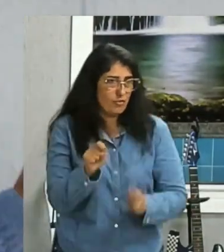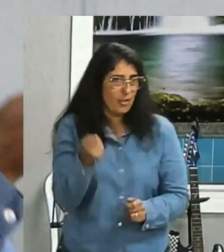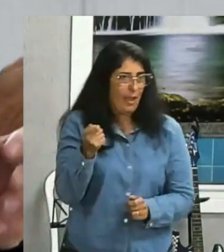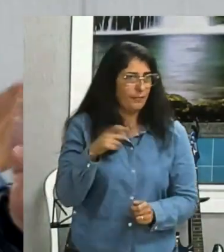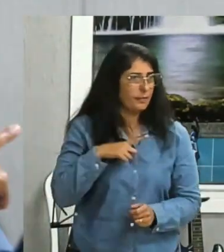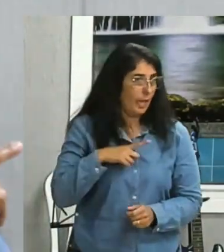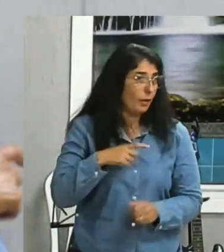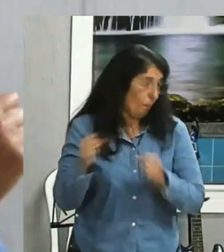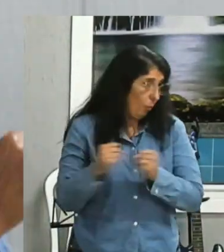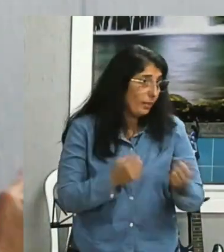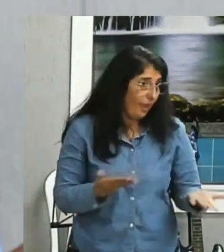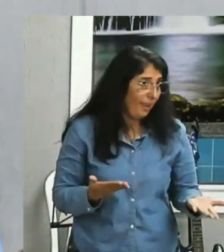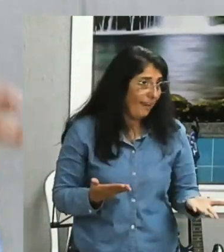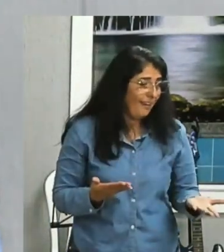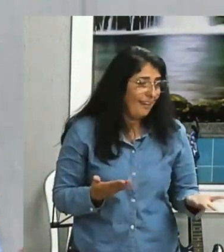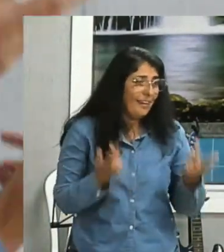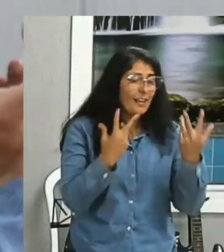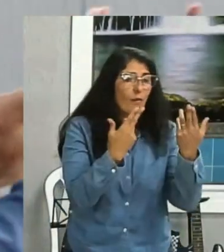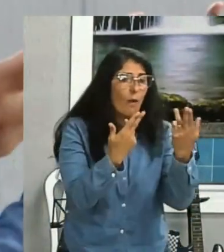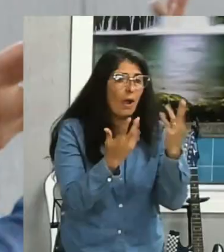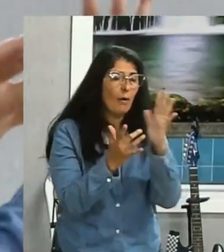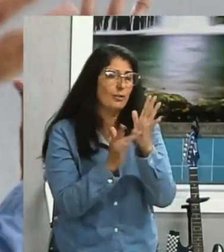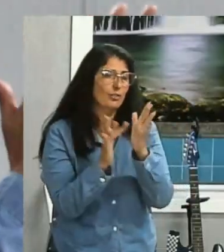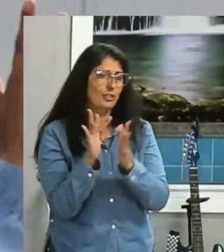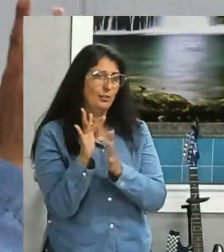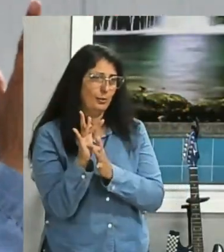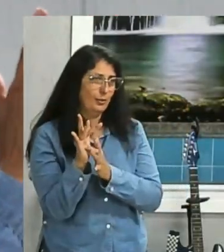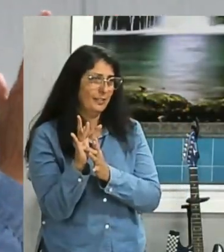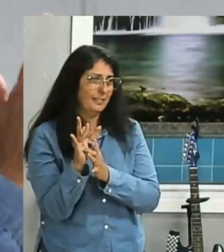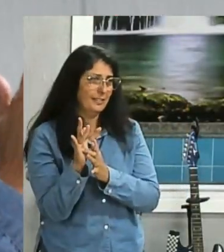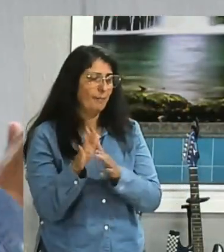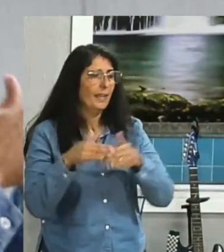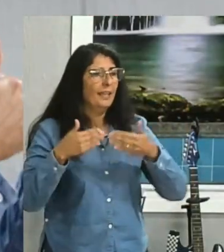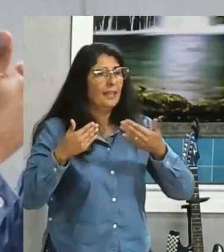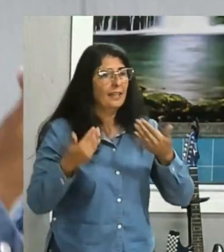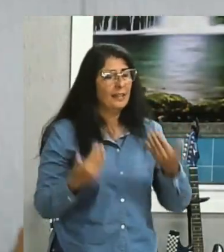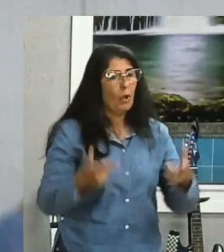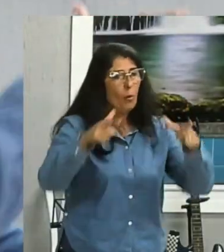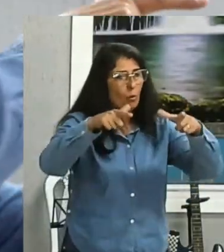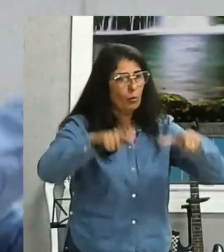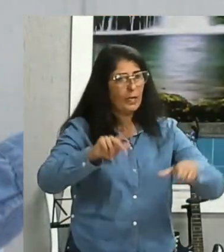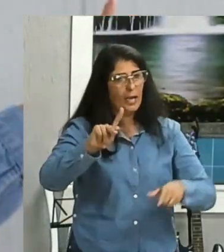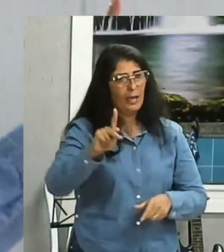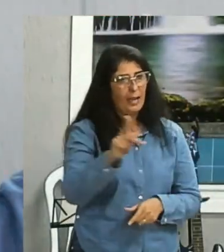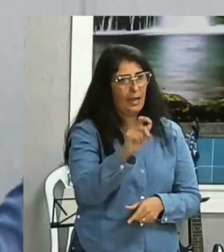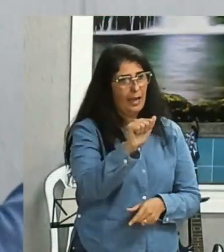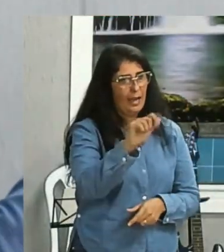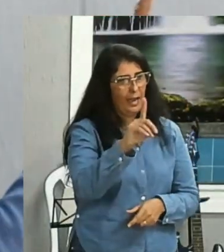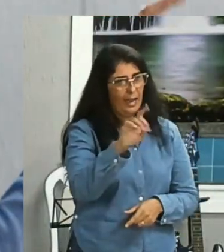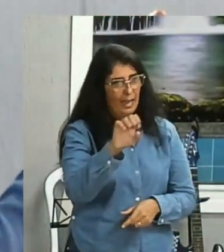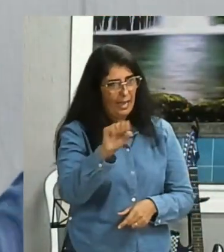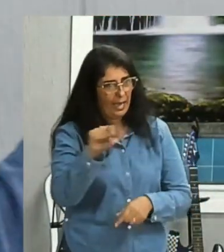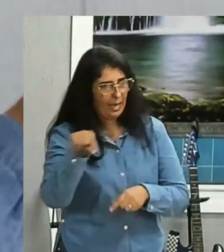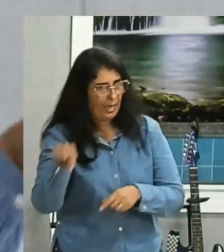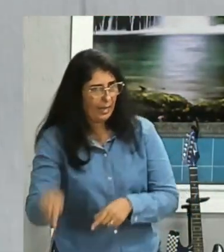mortos. Aqueles que morreram sem Cristo estão nesse lugar esperando o juízo definitivo, já